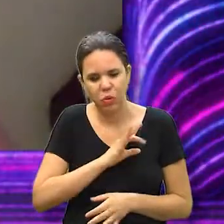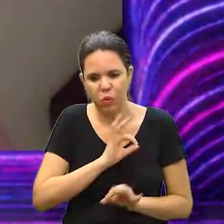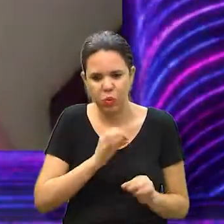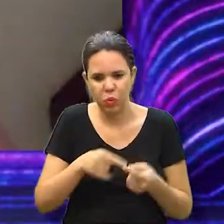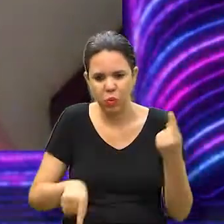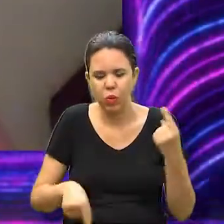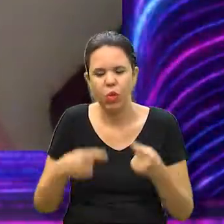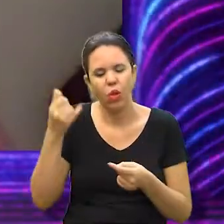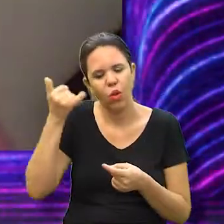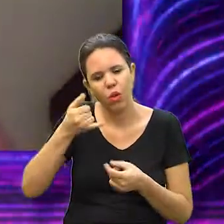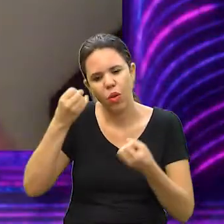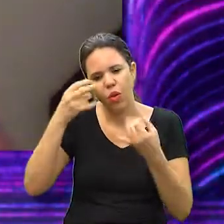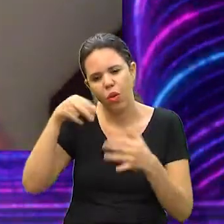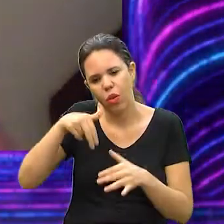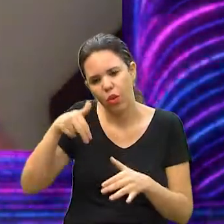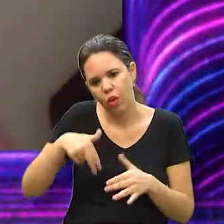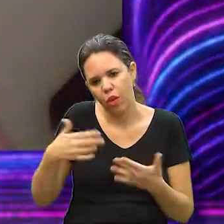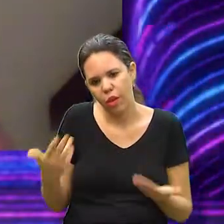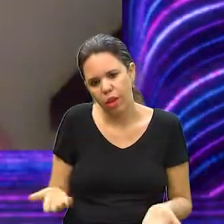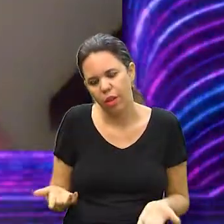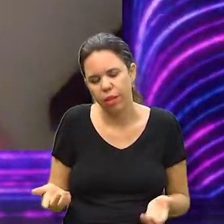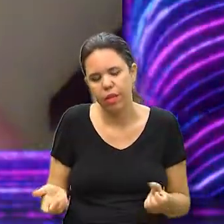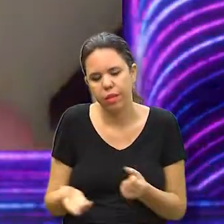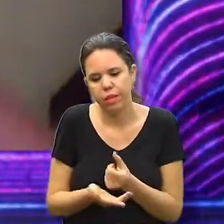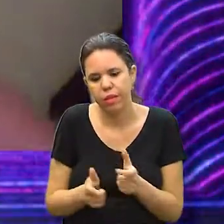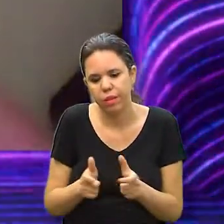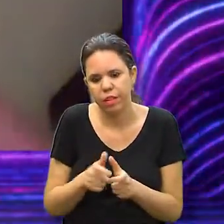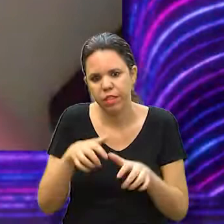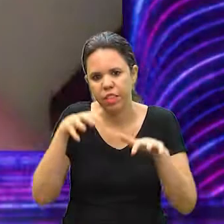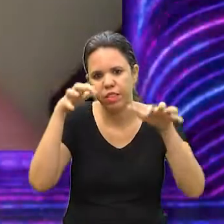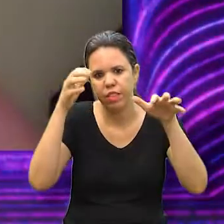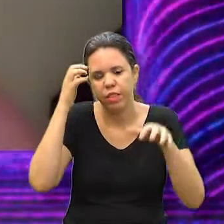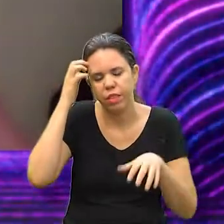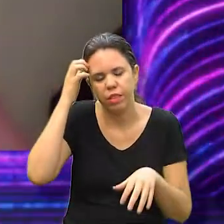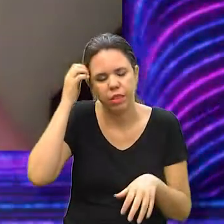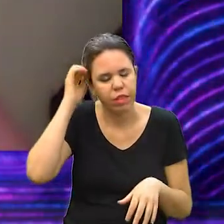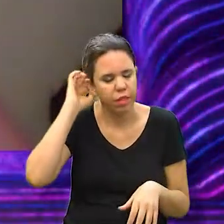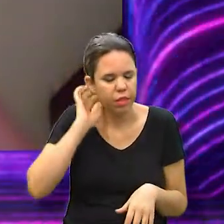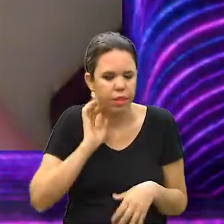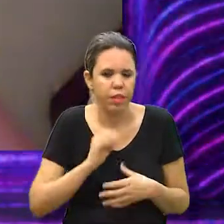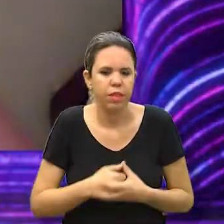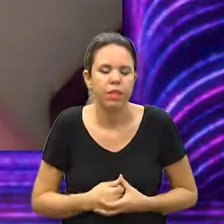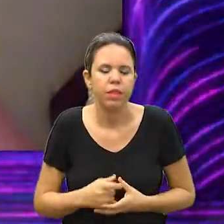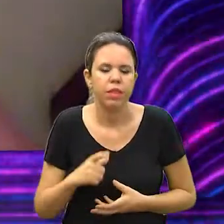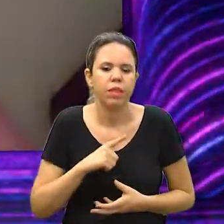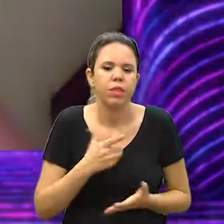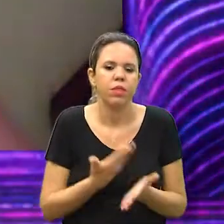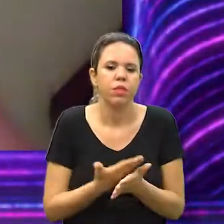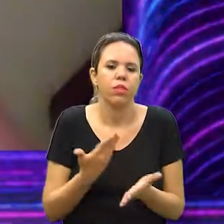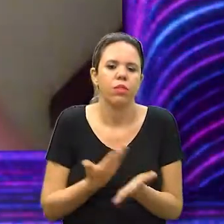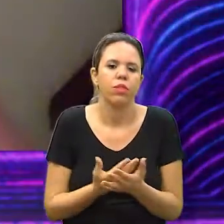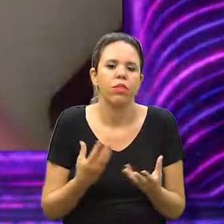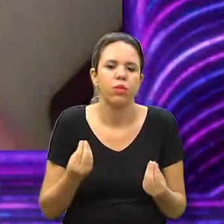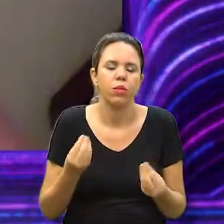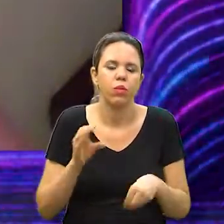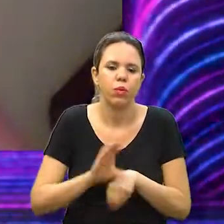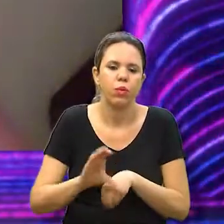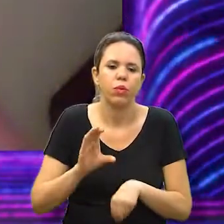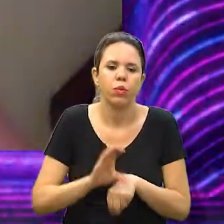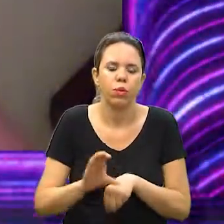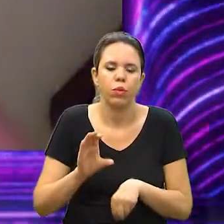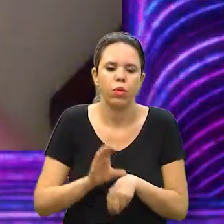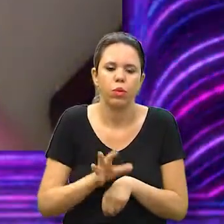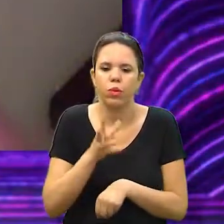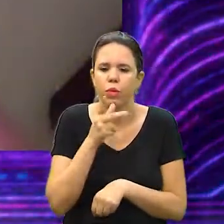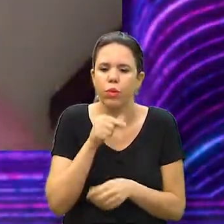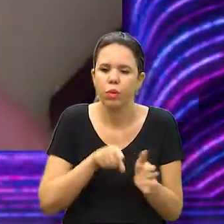escrevia contos e novelas assim menores, mesmo de terror para criança, e eu tive que estudar muito, fiz cursos, eu demorei muito